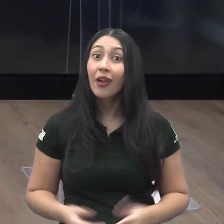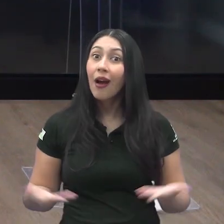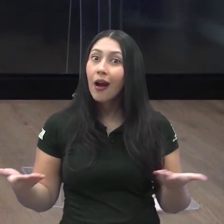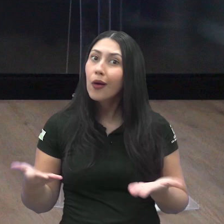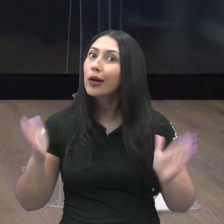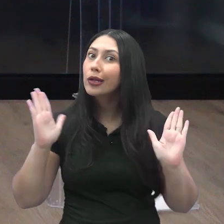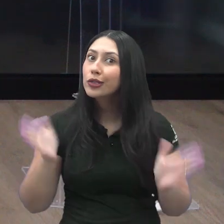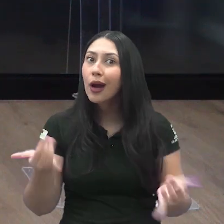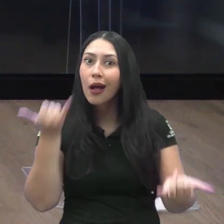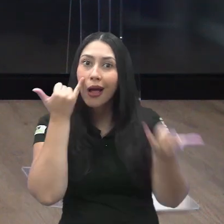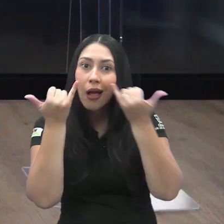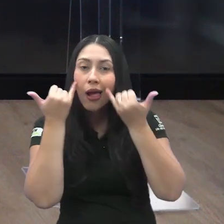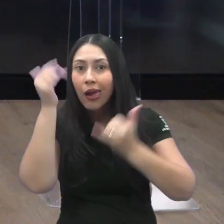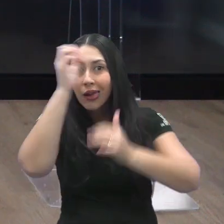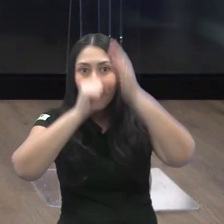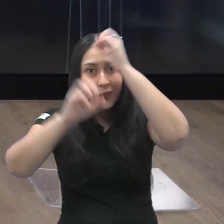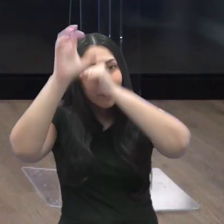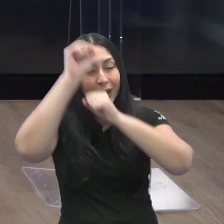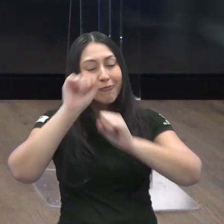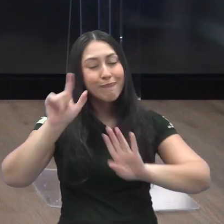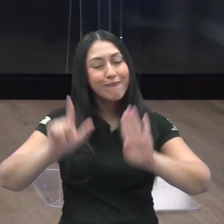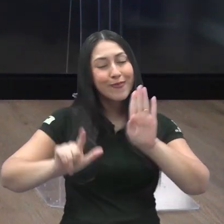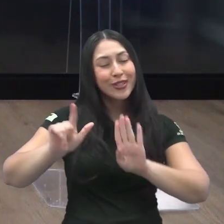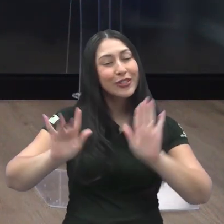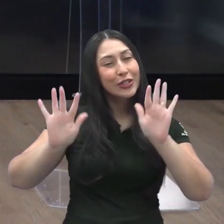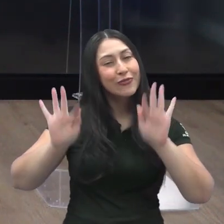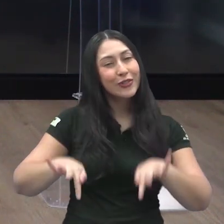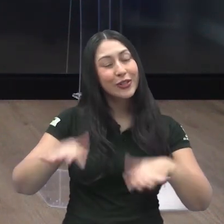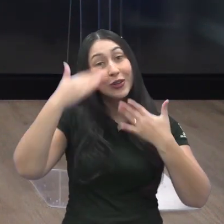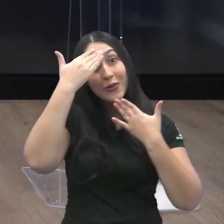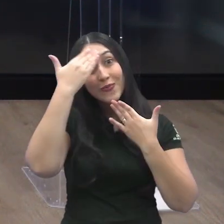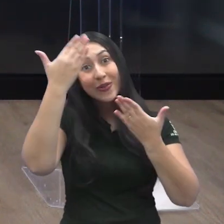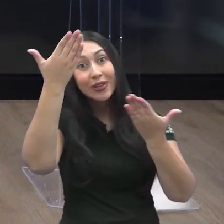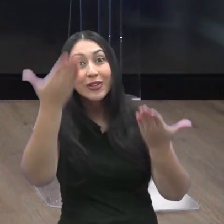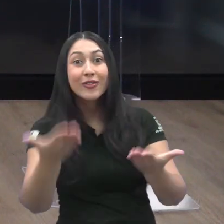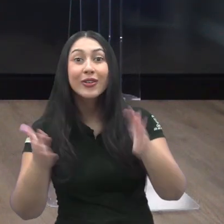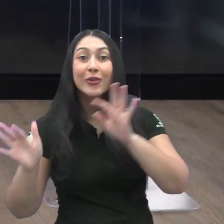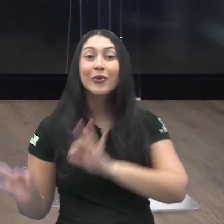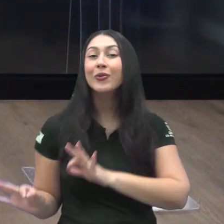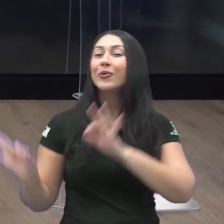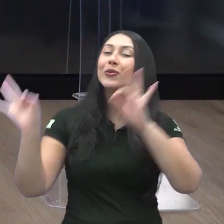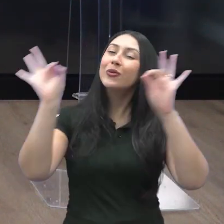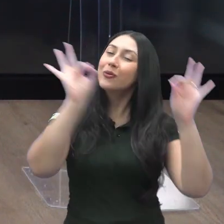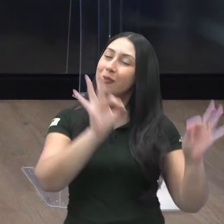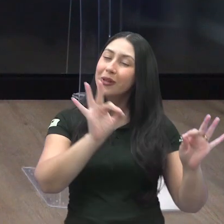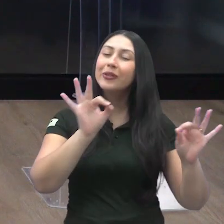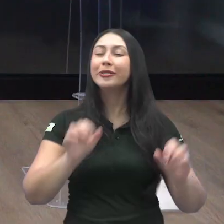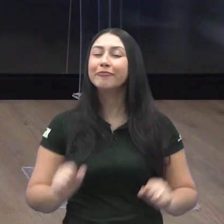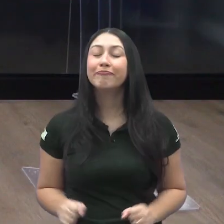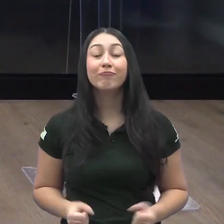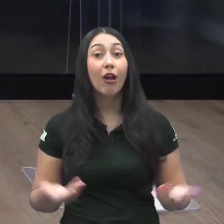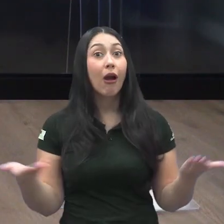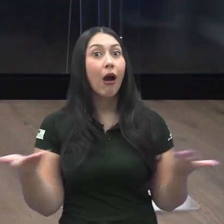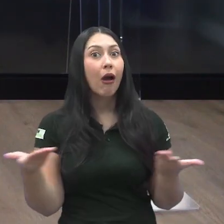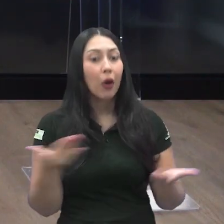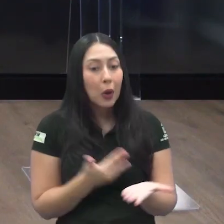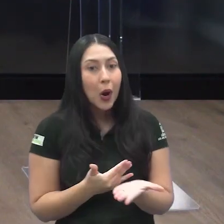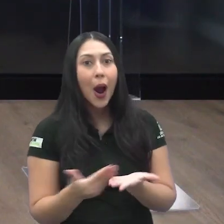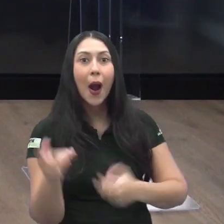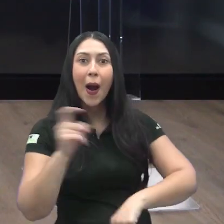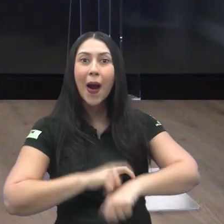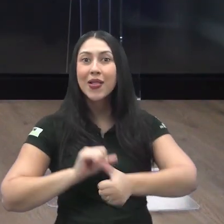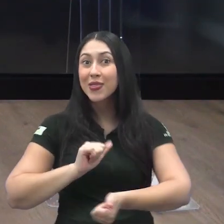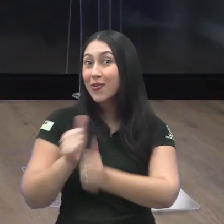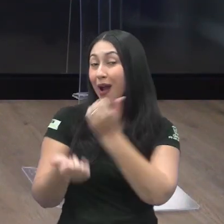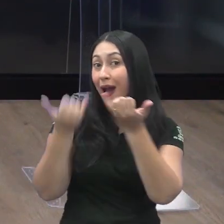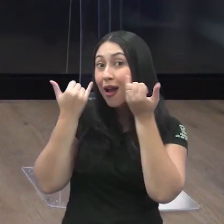Agora que você já está bem informado, o Boletim Legislativo fica por aqui. Obrigado pela sua companhia em mais um jornal. Fique agora com o